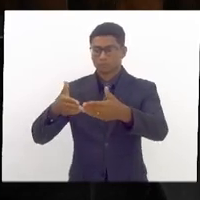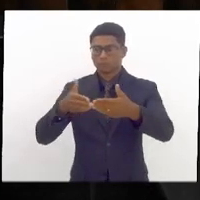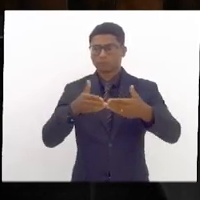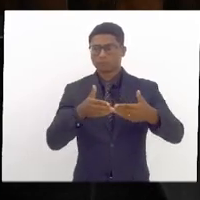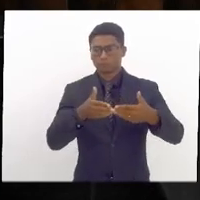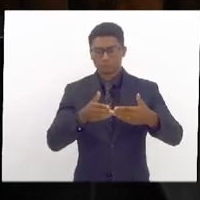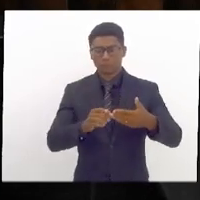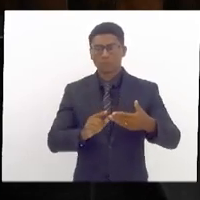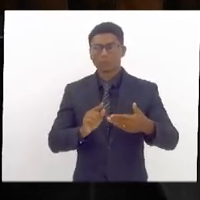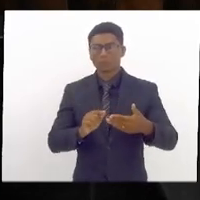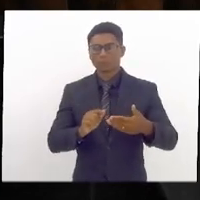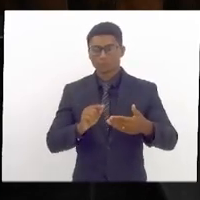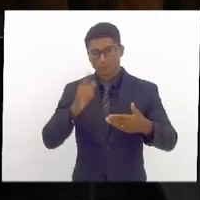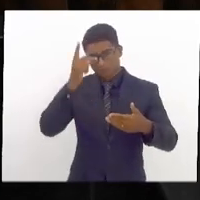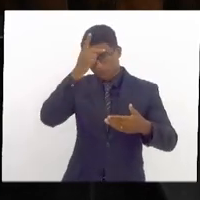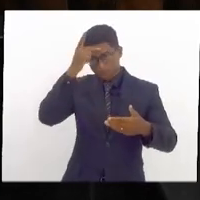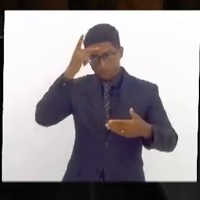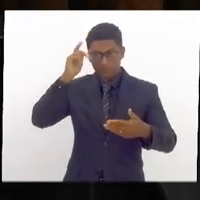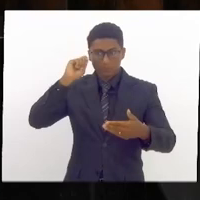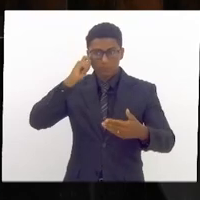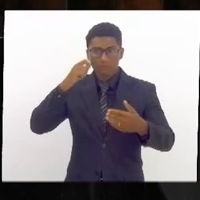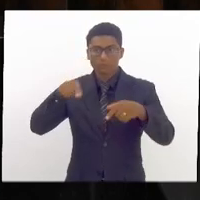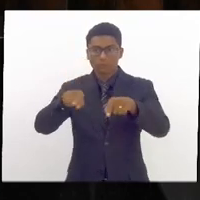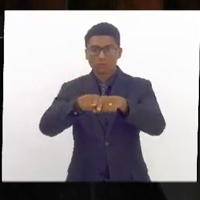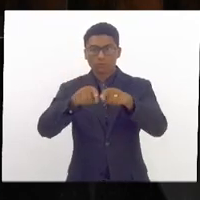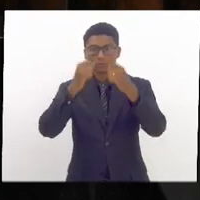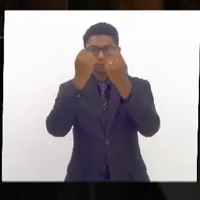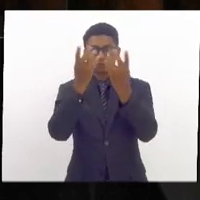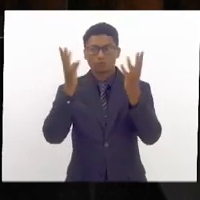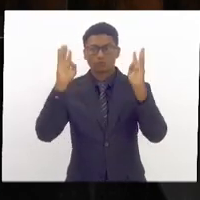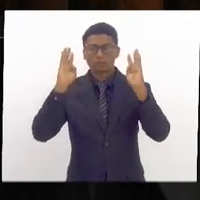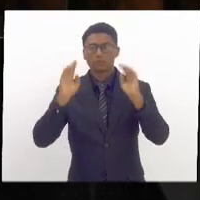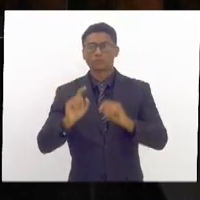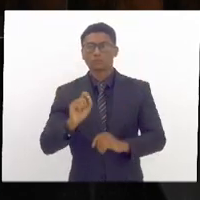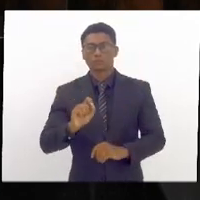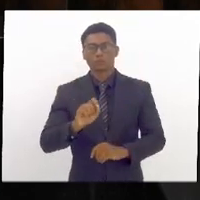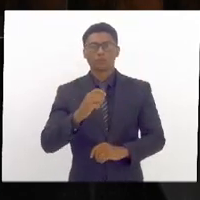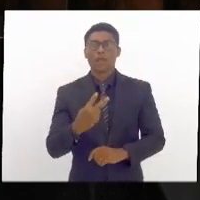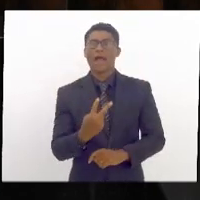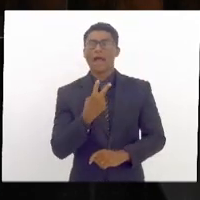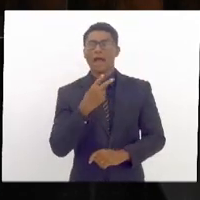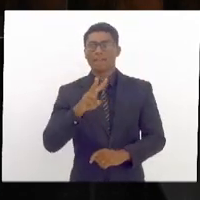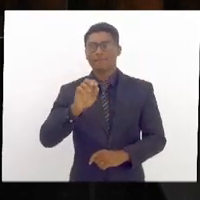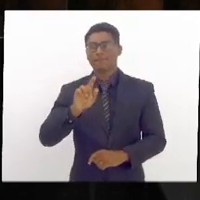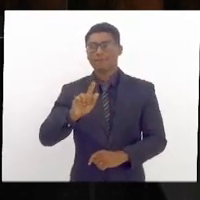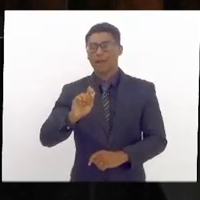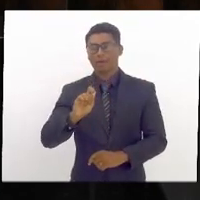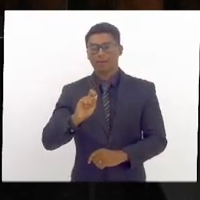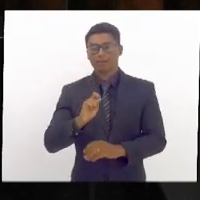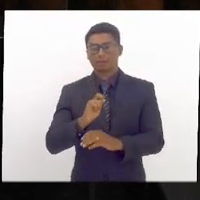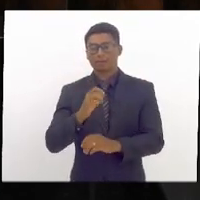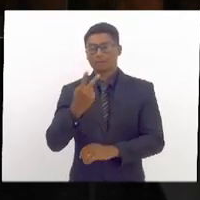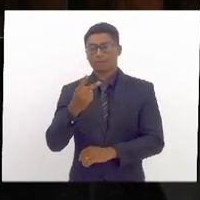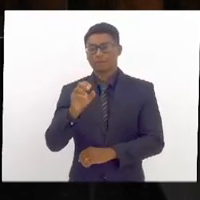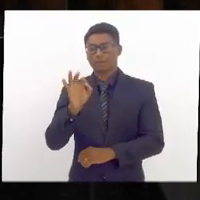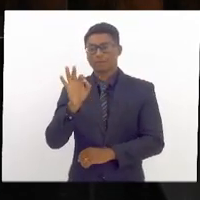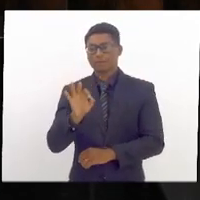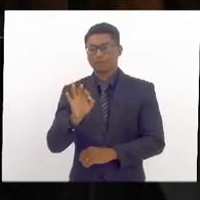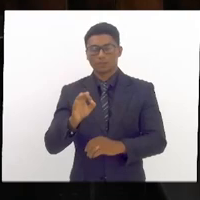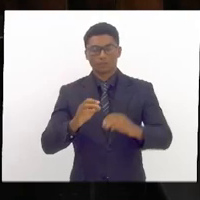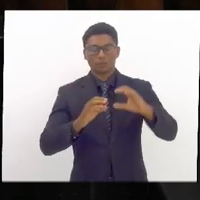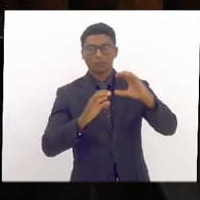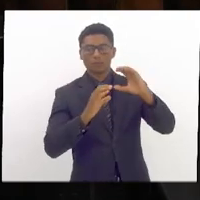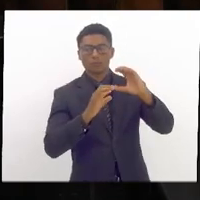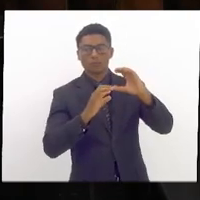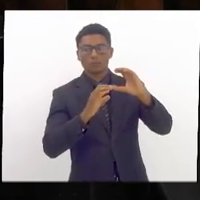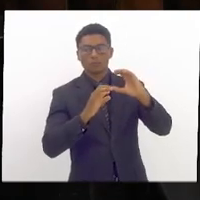ficam reservadas aos negros e índios 20% das vagas oferecidas nos concursos públicos